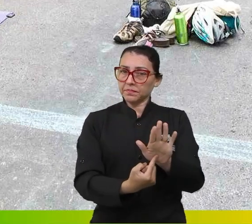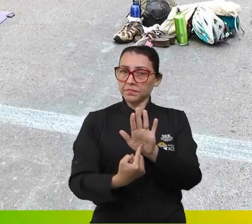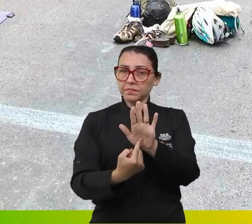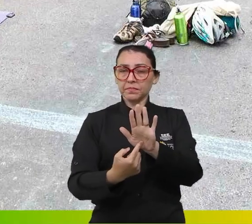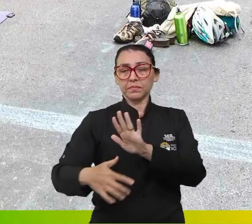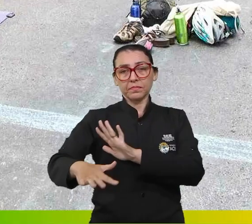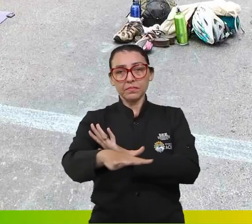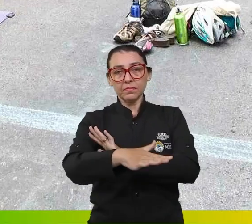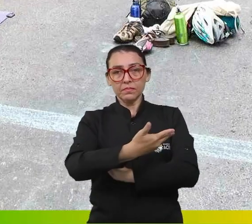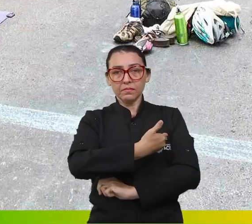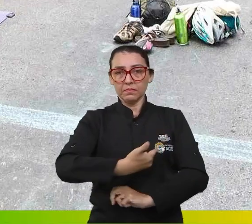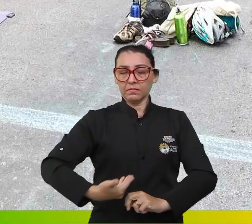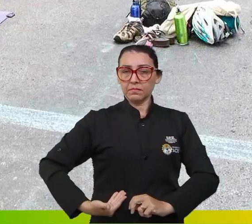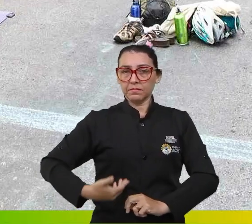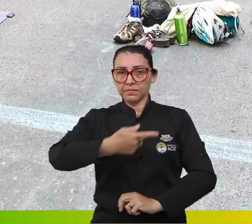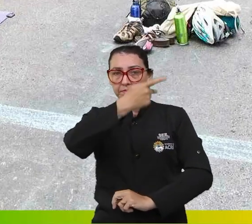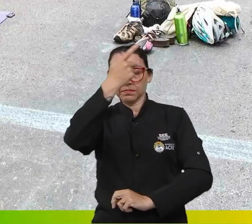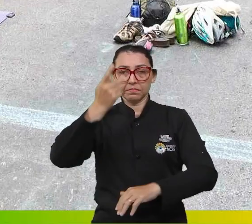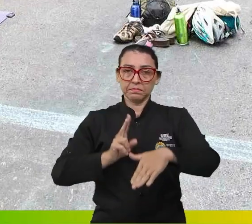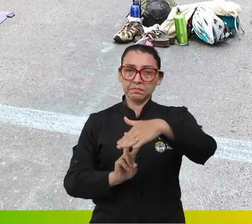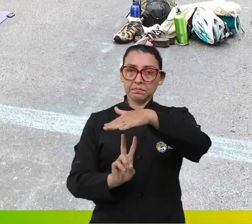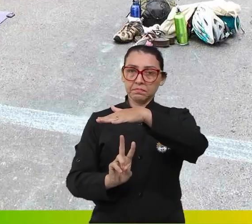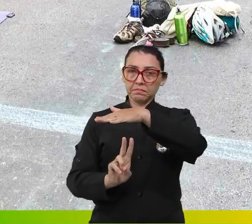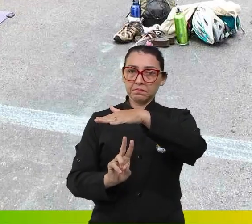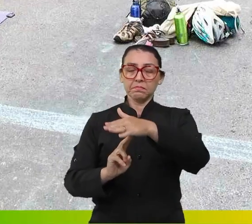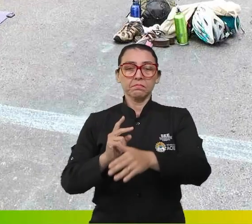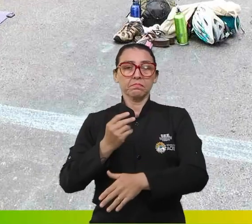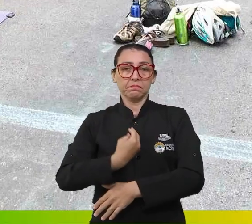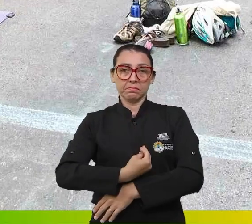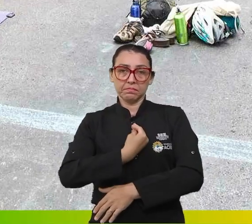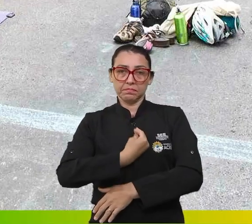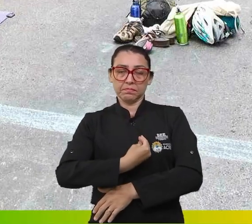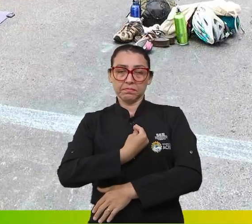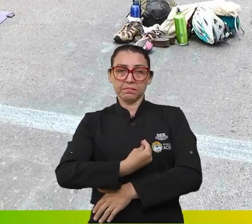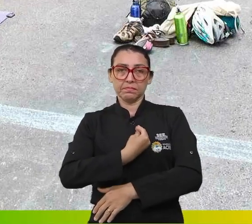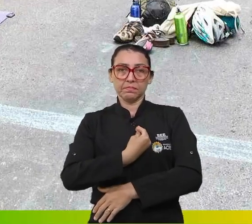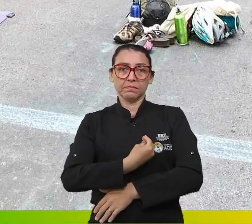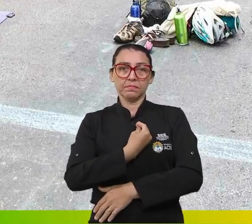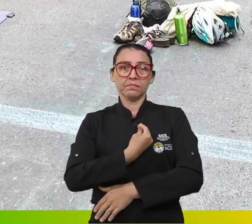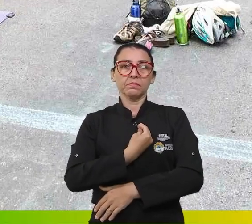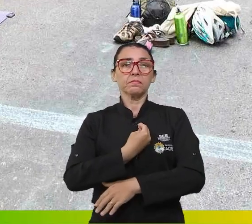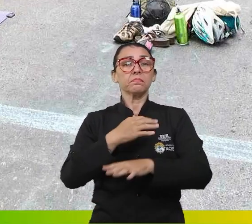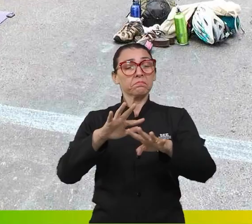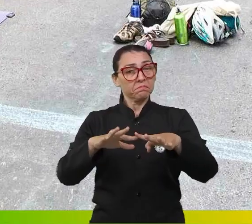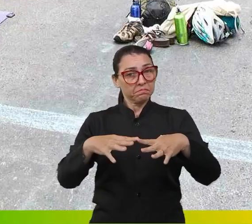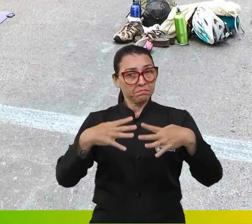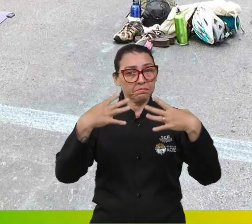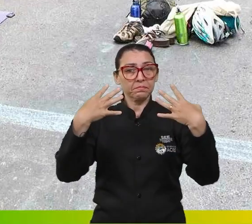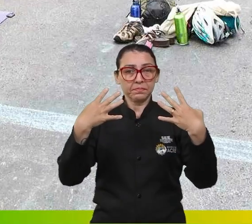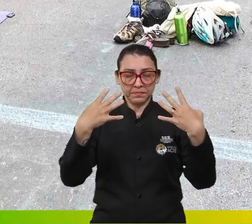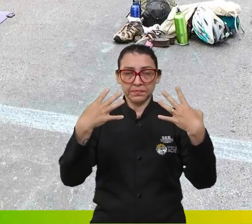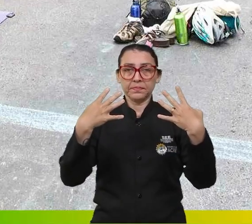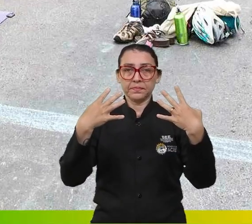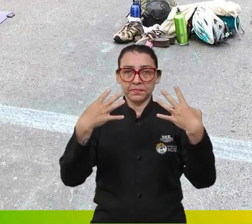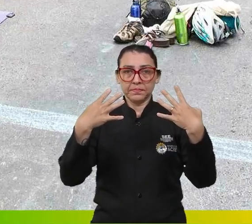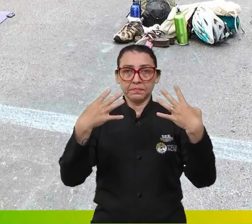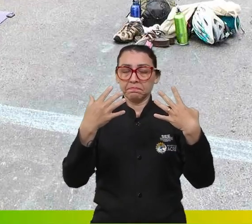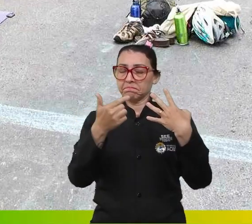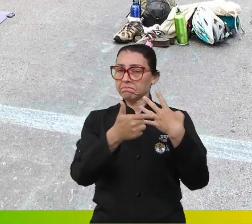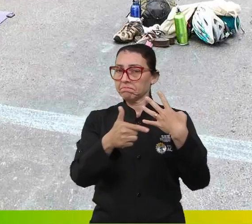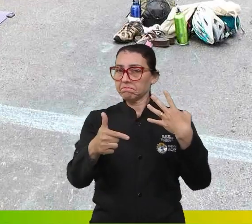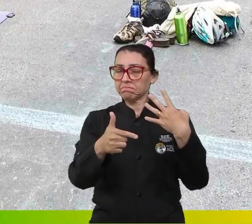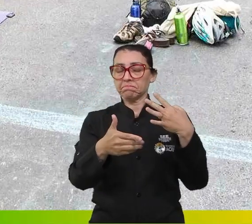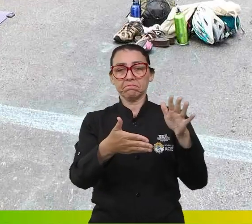espaço público, onde as pessoas estão ali vivendo normalmente a sua vida e chamam a atenção ali e eles não têm